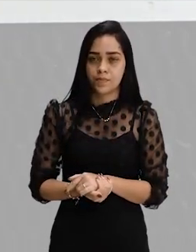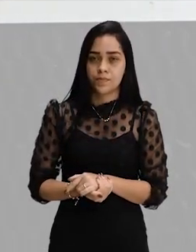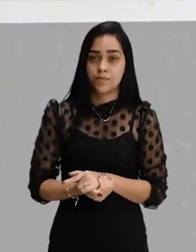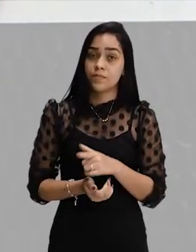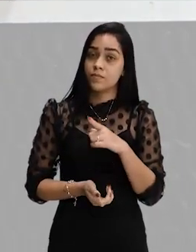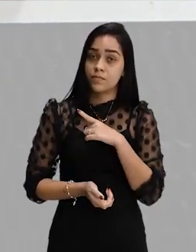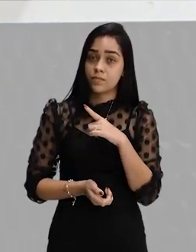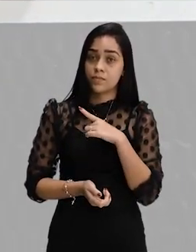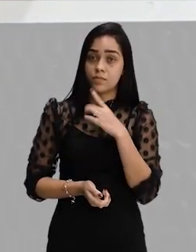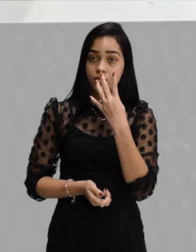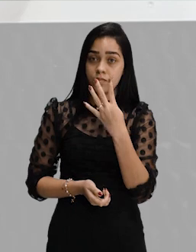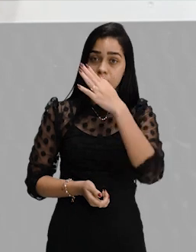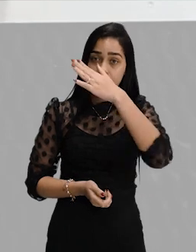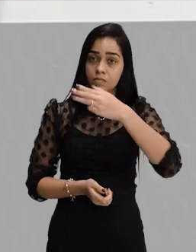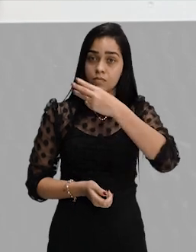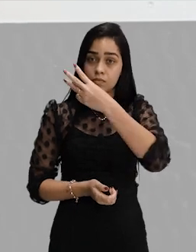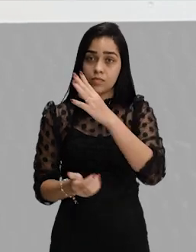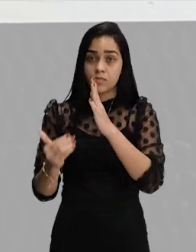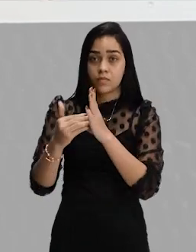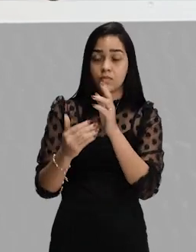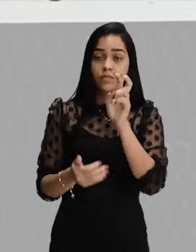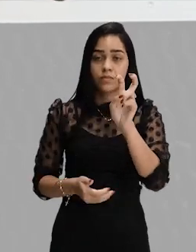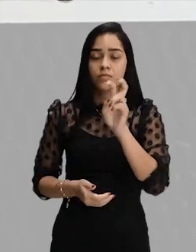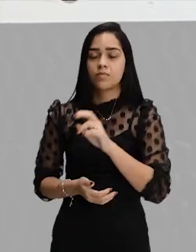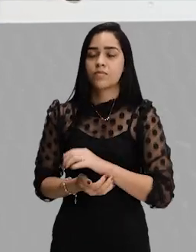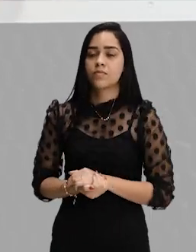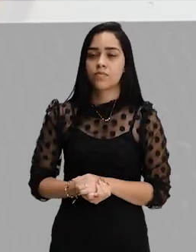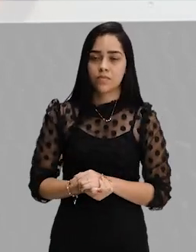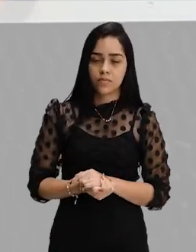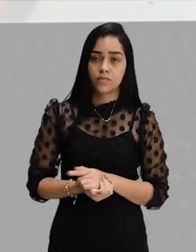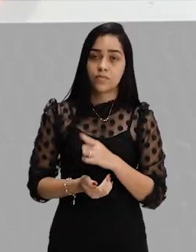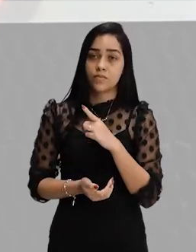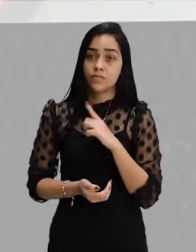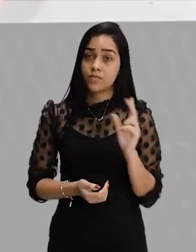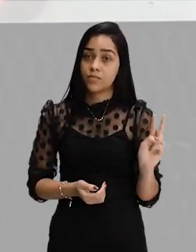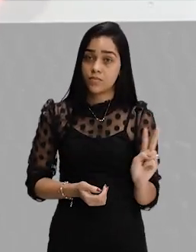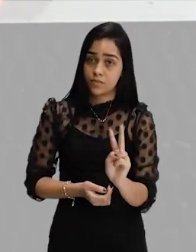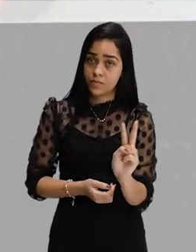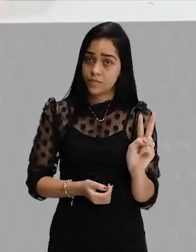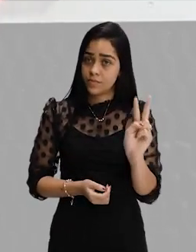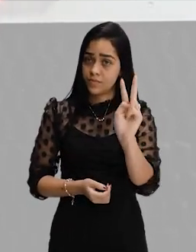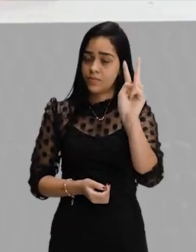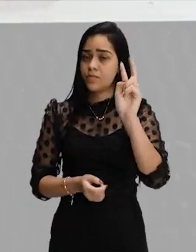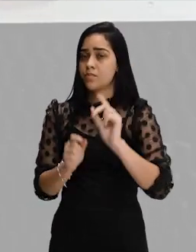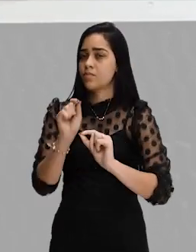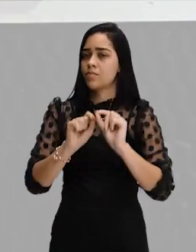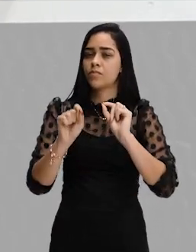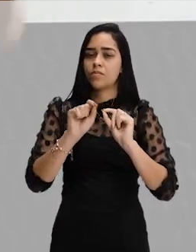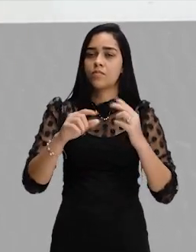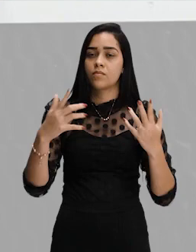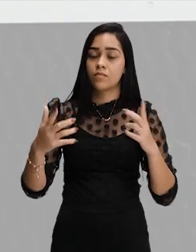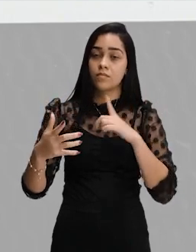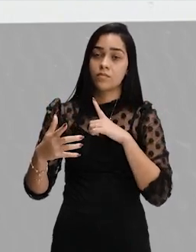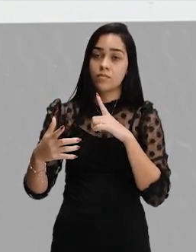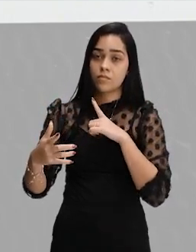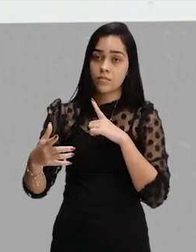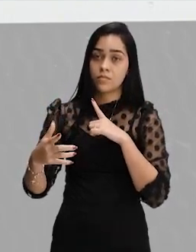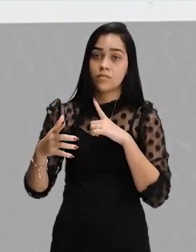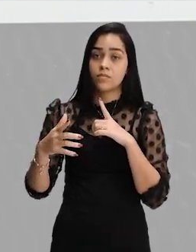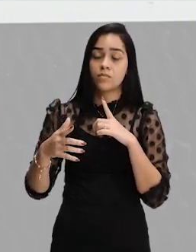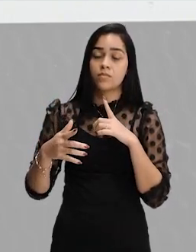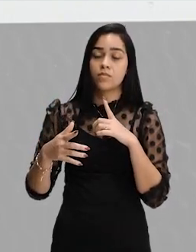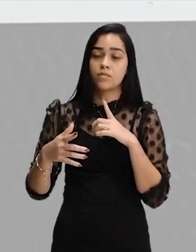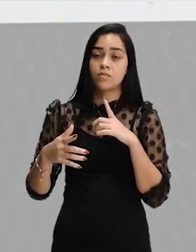Olha, esse trecho de 4/3 até 5. Então, esses valores aqui são os valores que